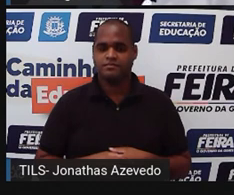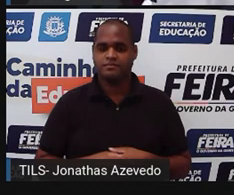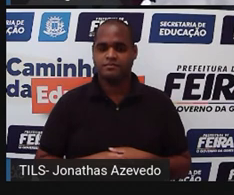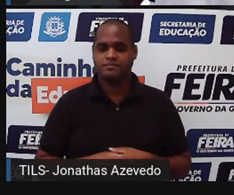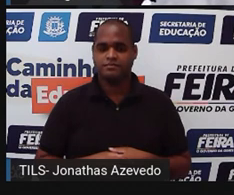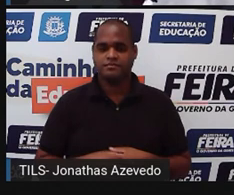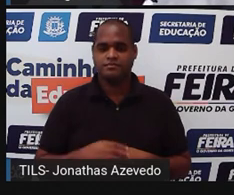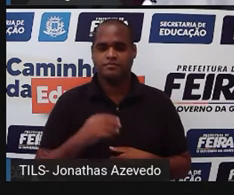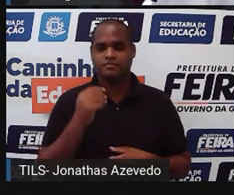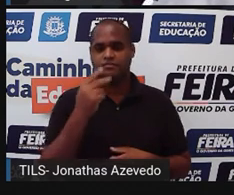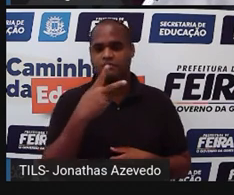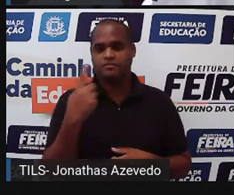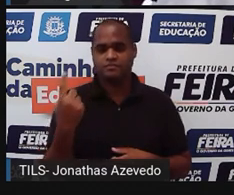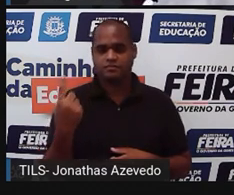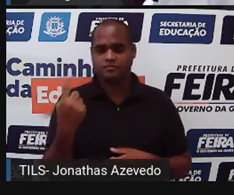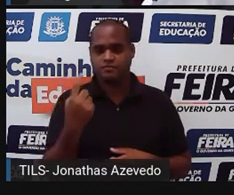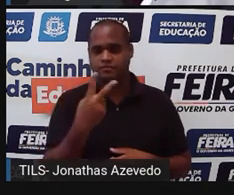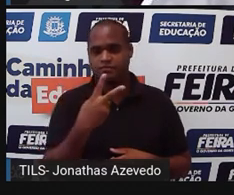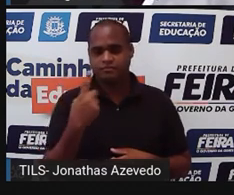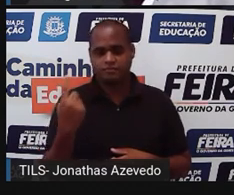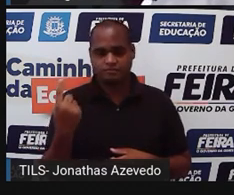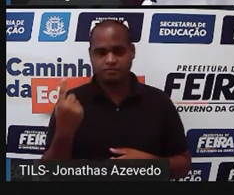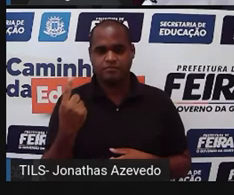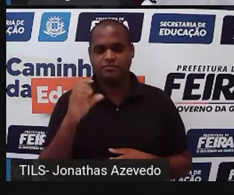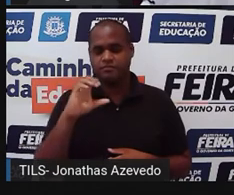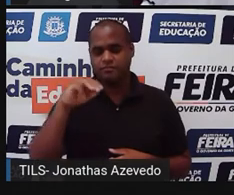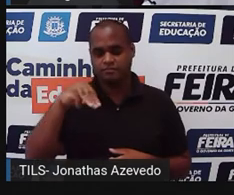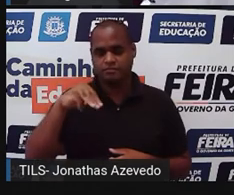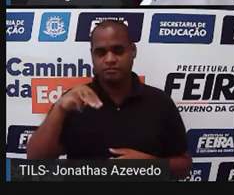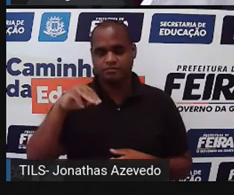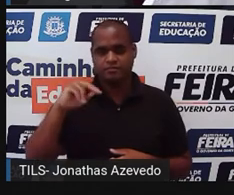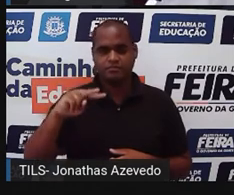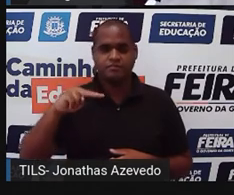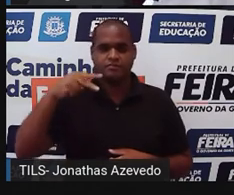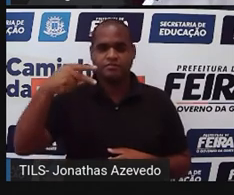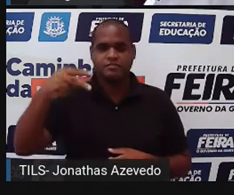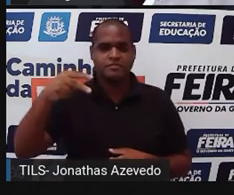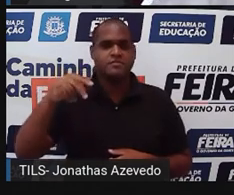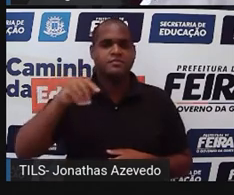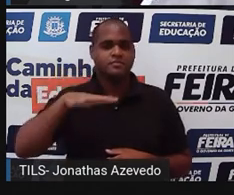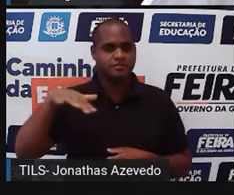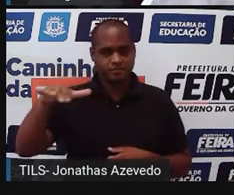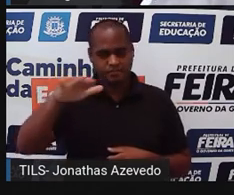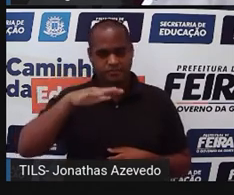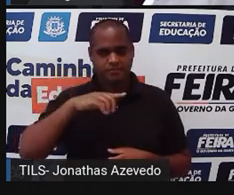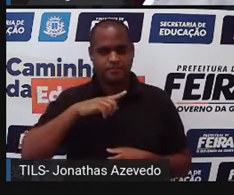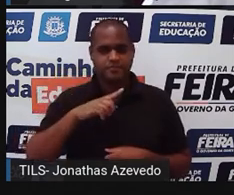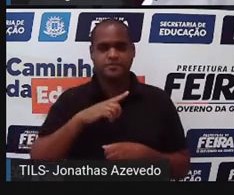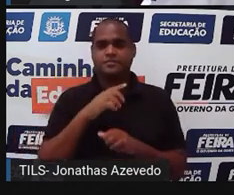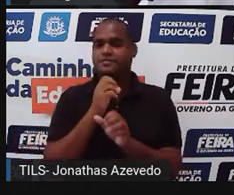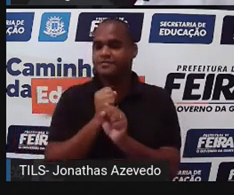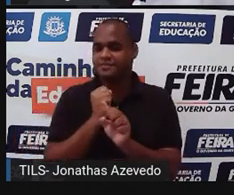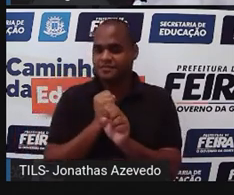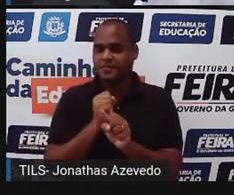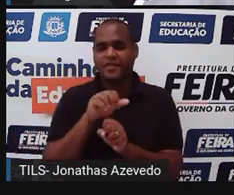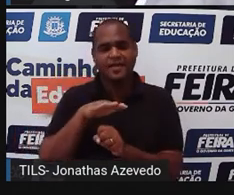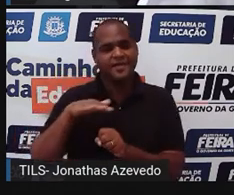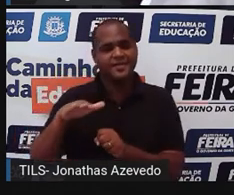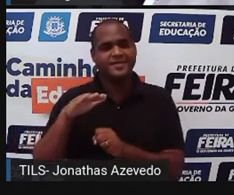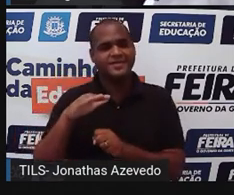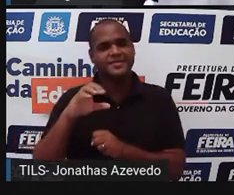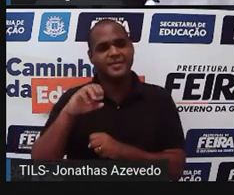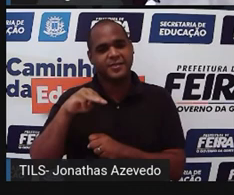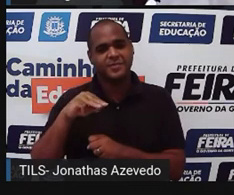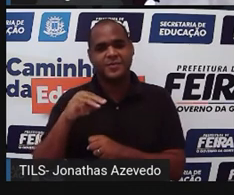a 21 centímetros quadrados é a área desse triângulo que tem base 7cm